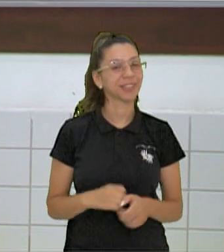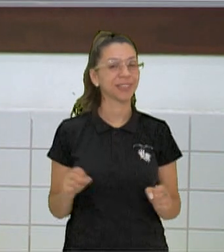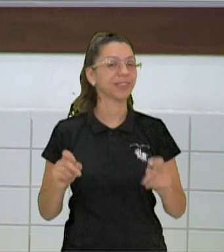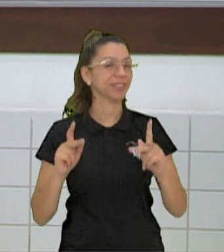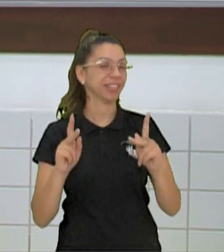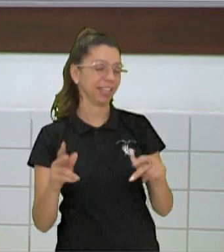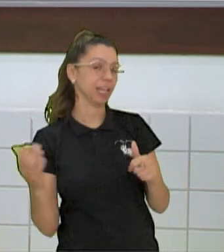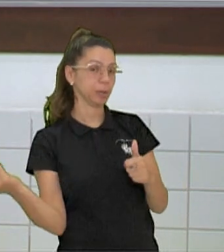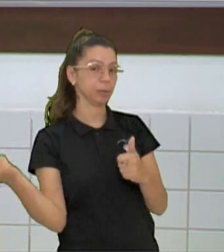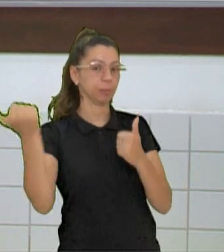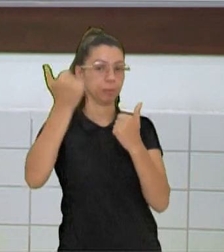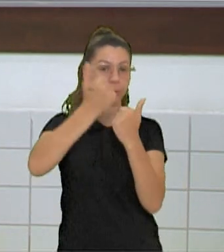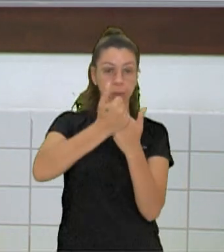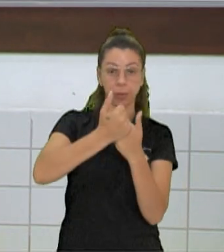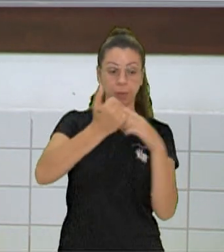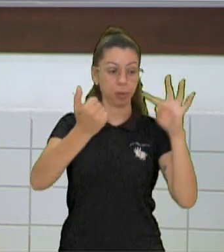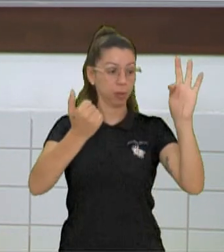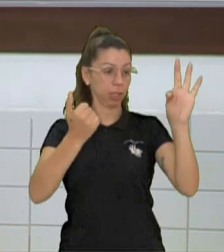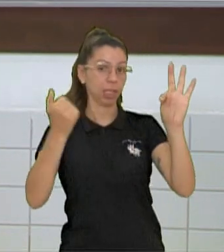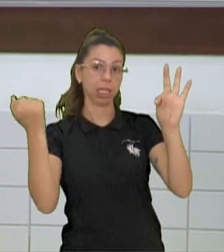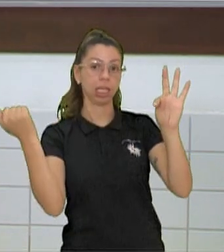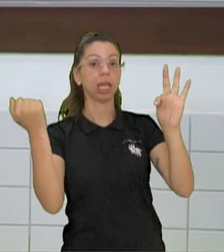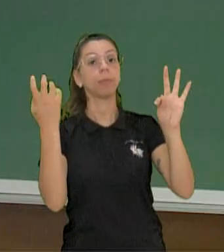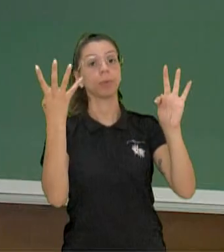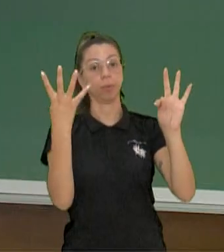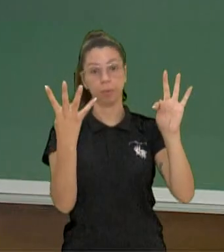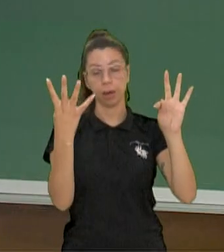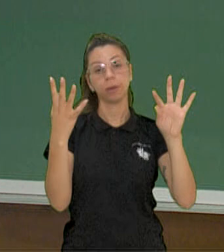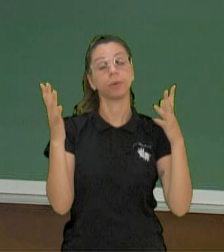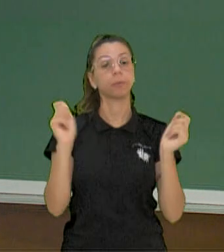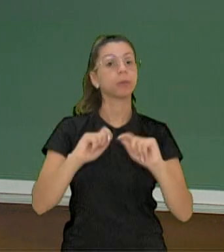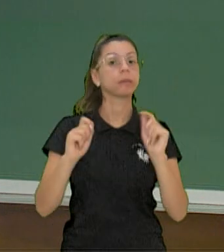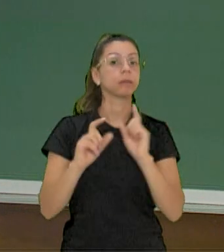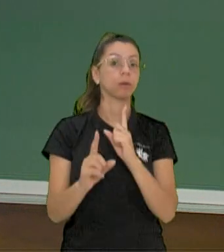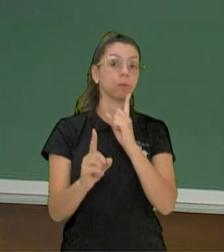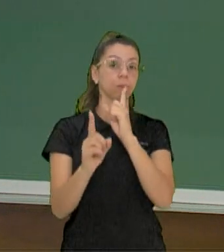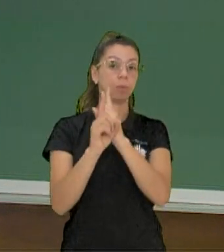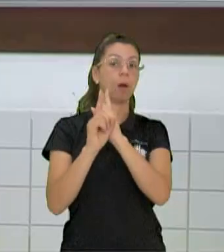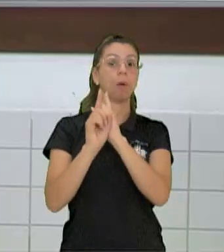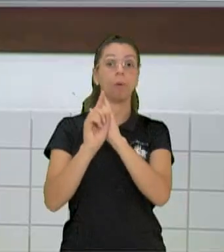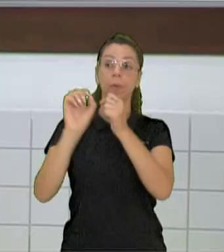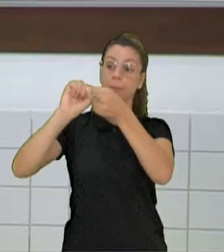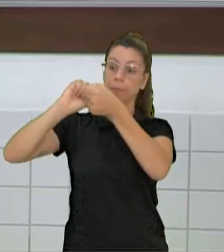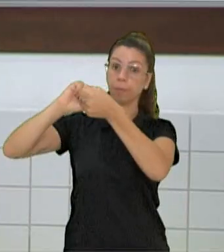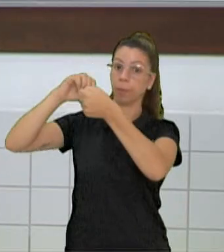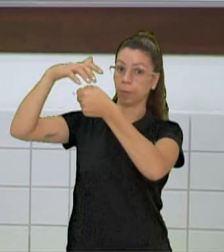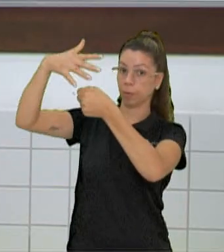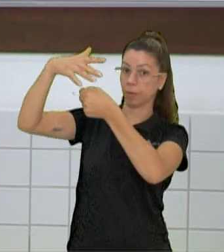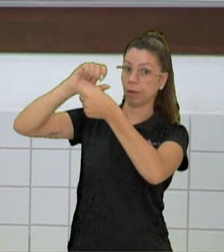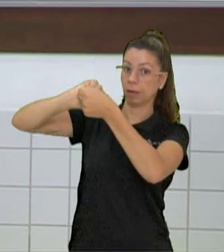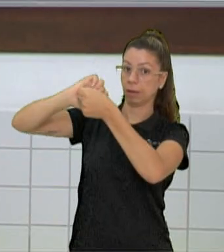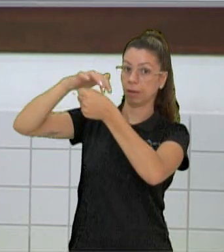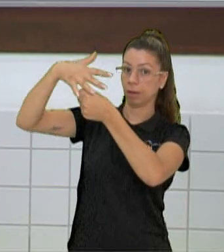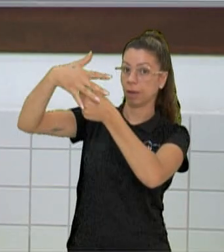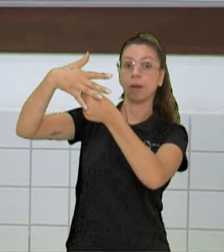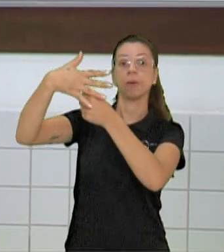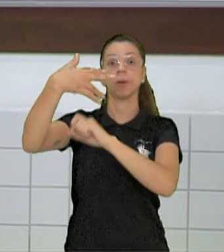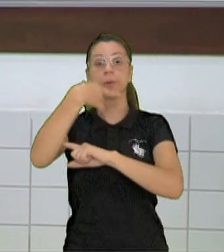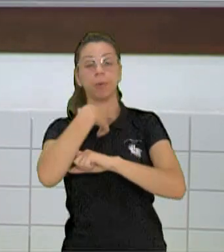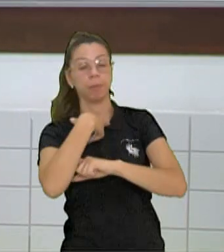Muito bem, substituindo T por 4, a gente vai chegar aí num cálculo de potência, hein? Potência. Olha lá, não